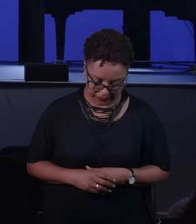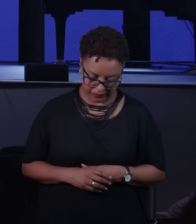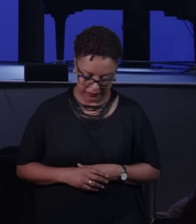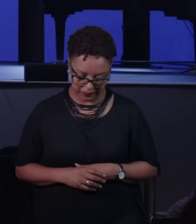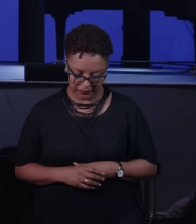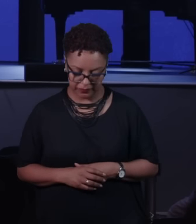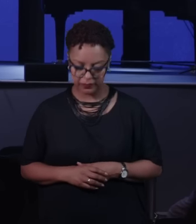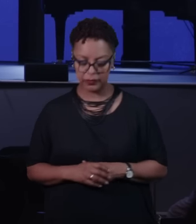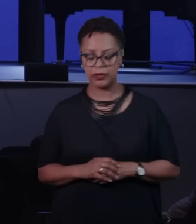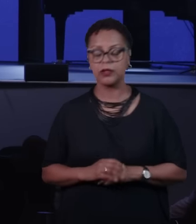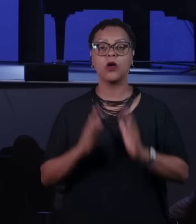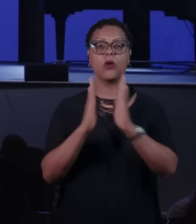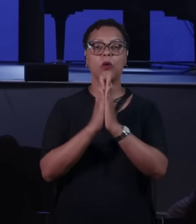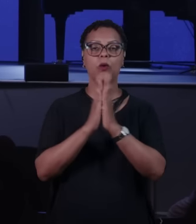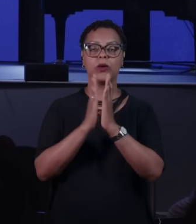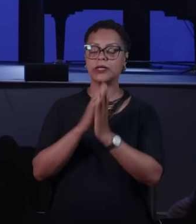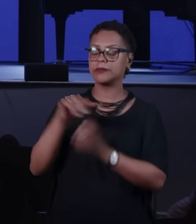Senhor Deus,